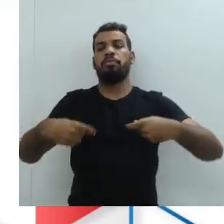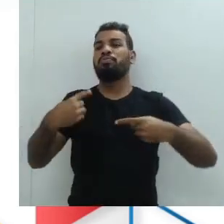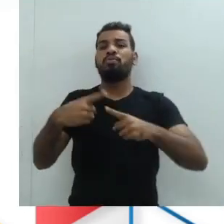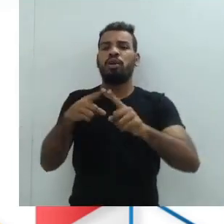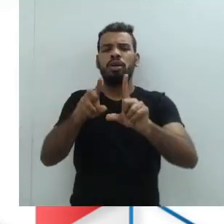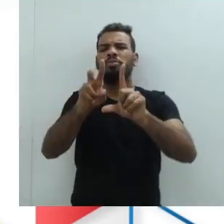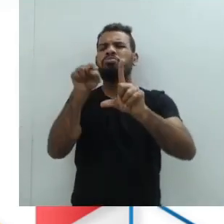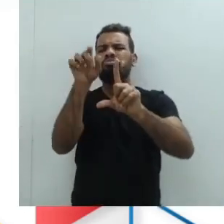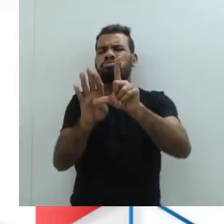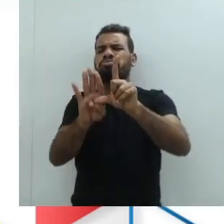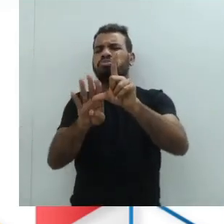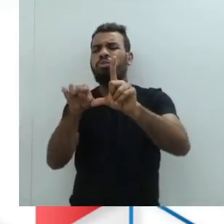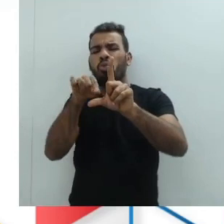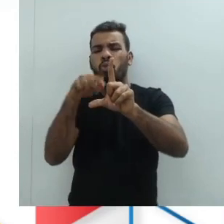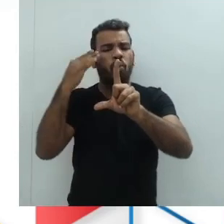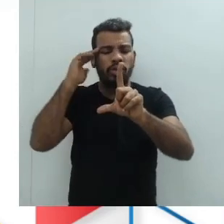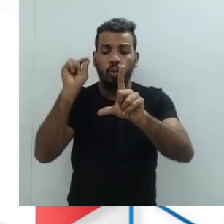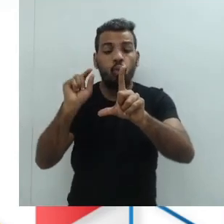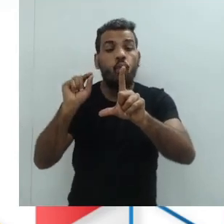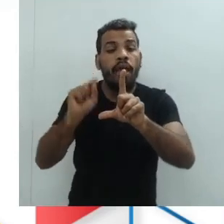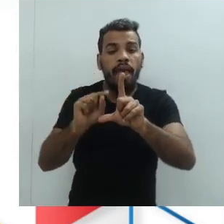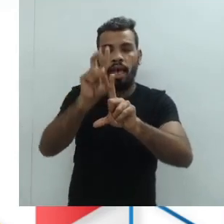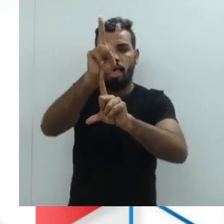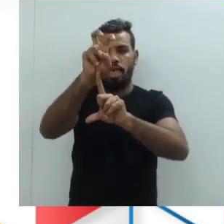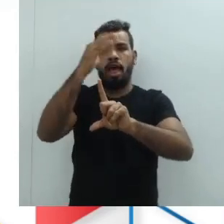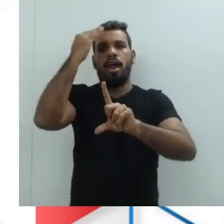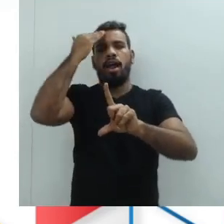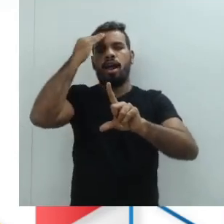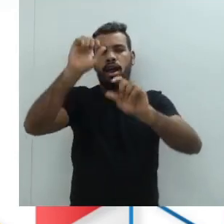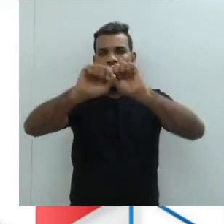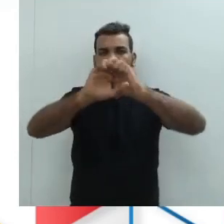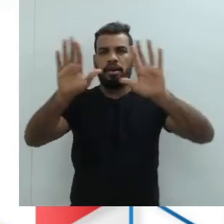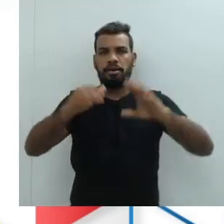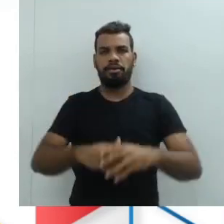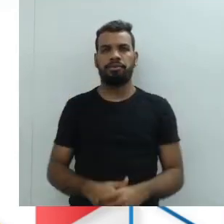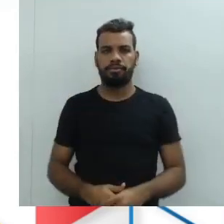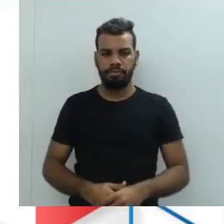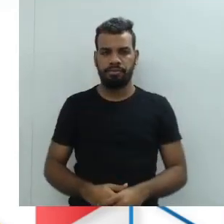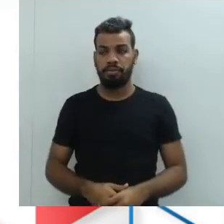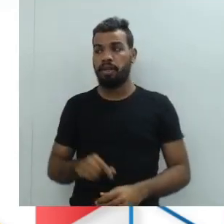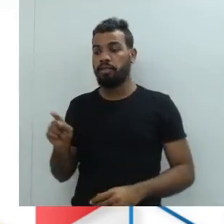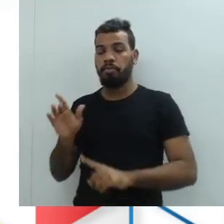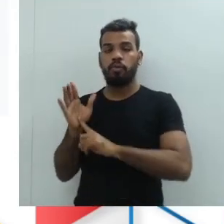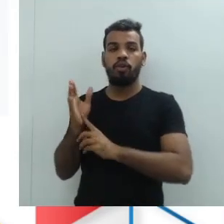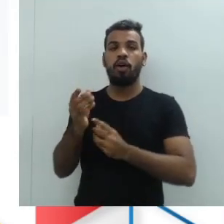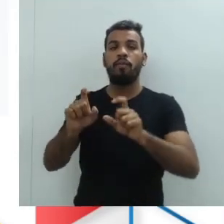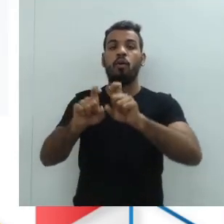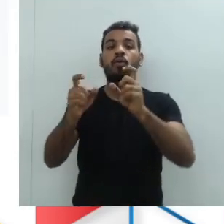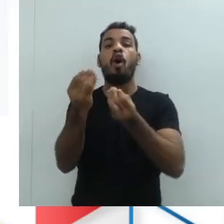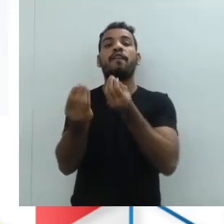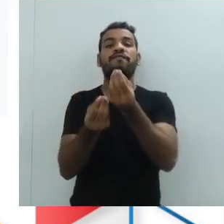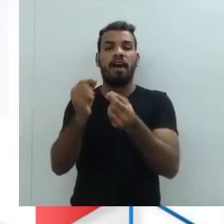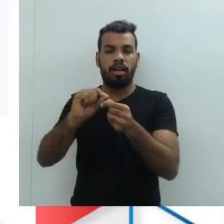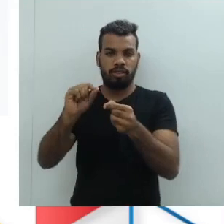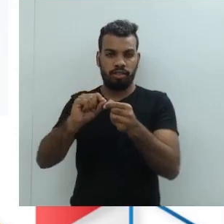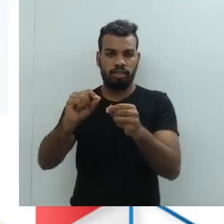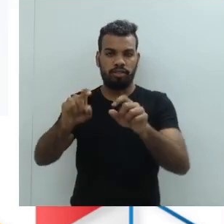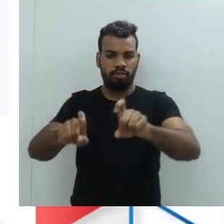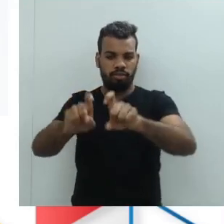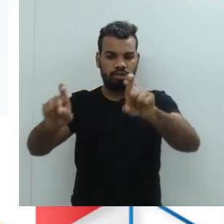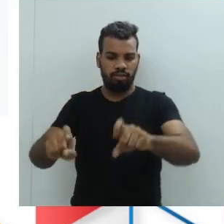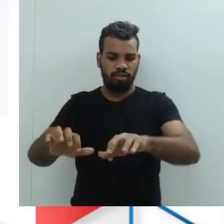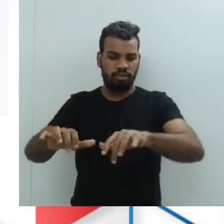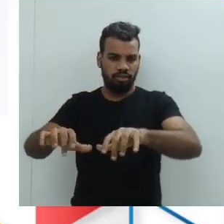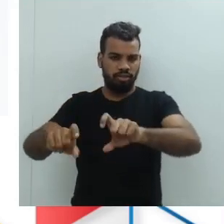criar sobre o gráfico. Veja, ele está mostrando mais uma vez como é que você faz isso através do computador. Todo gráfico deve